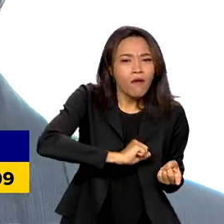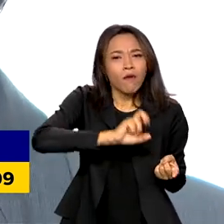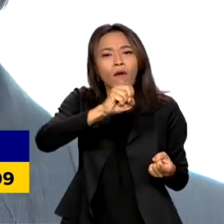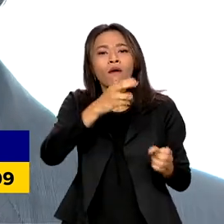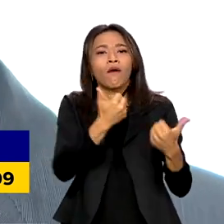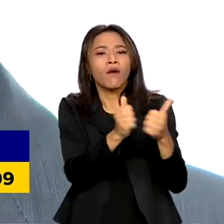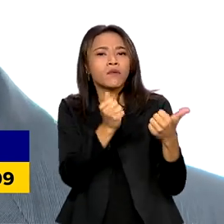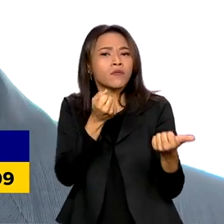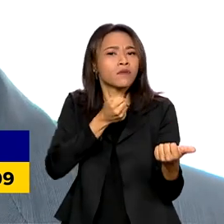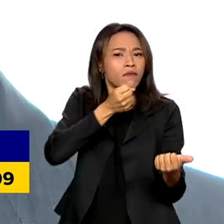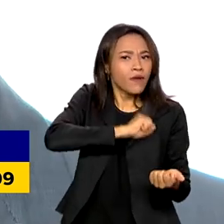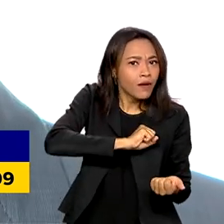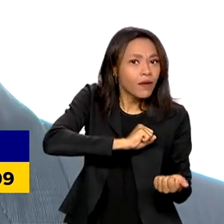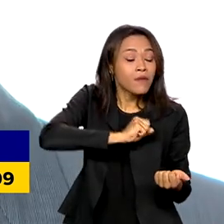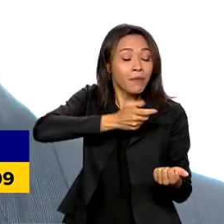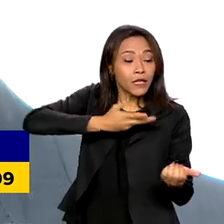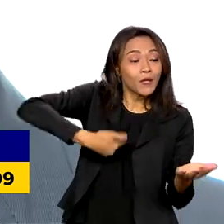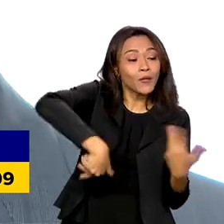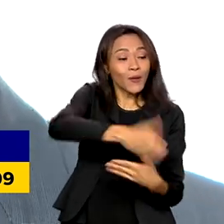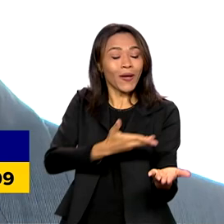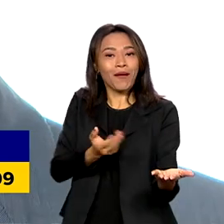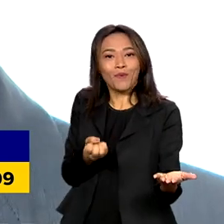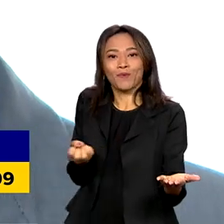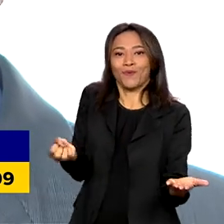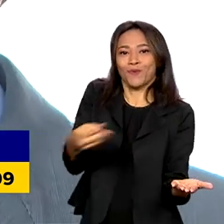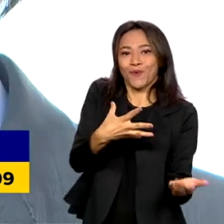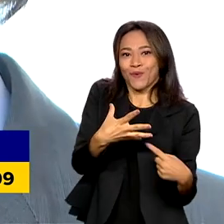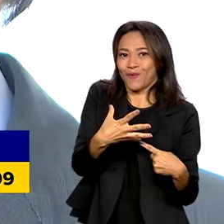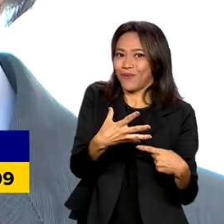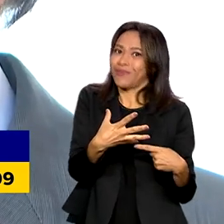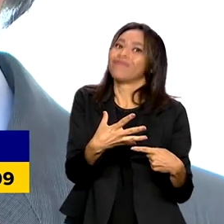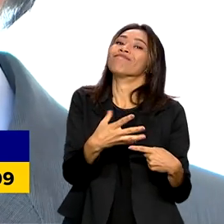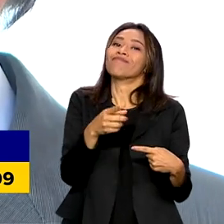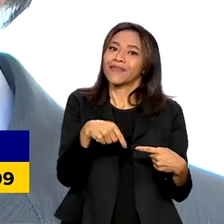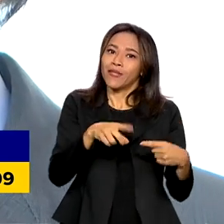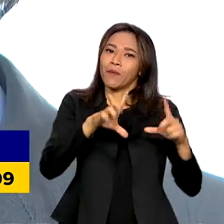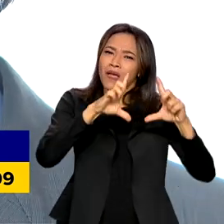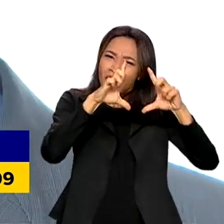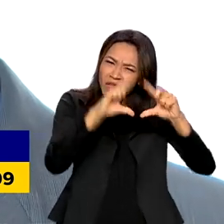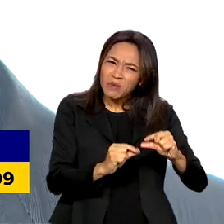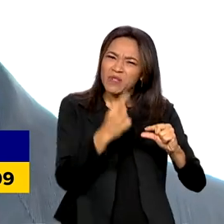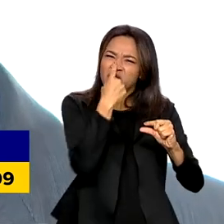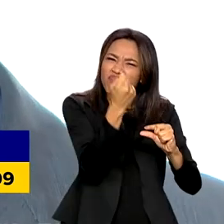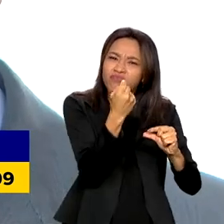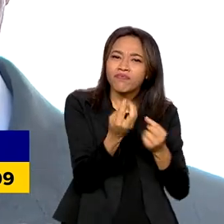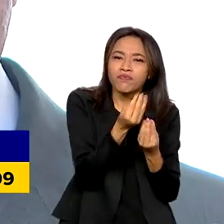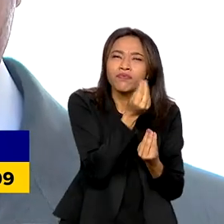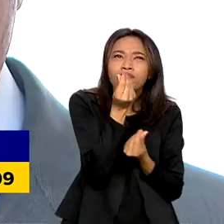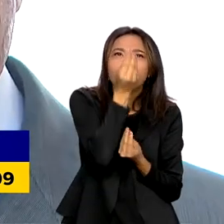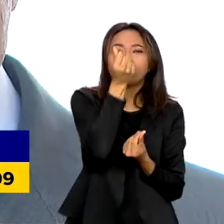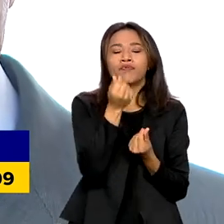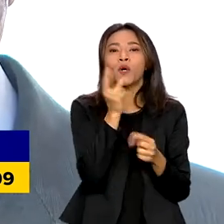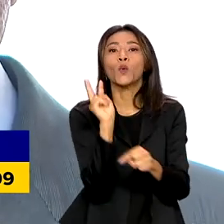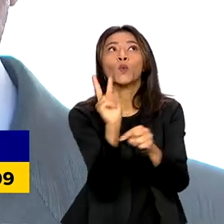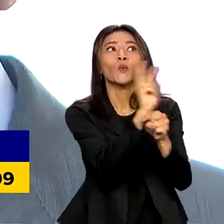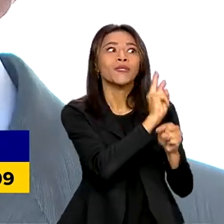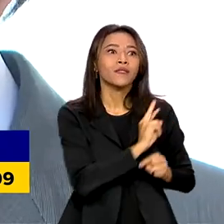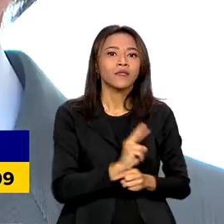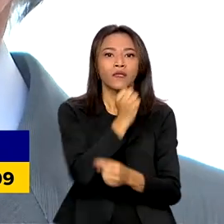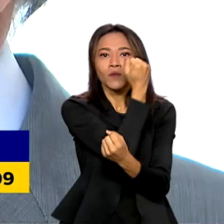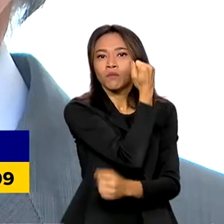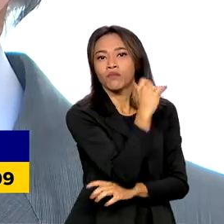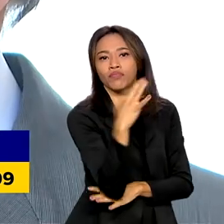velho para renovar a frota, emitindo menos poluente, preservando o meio ambiente